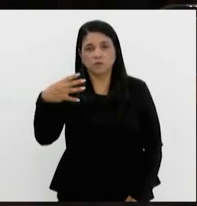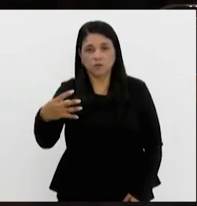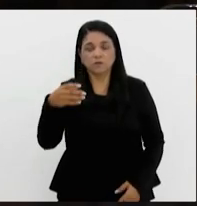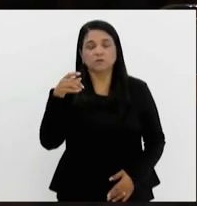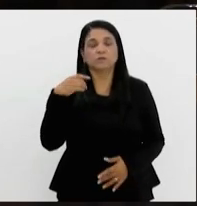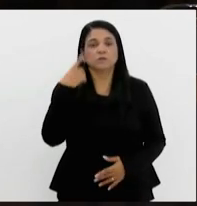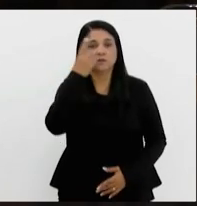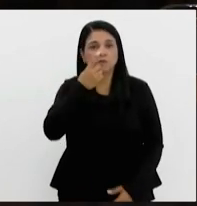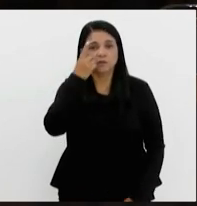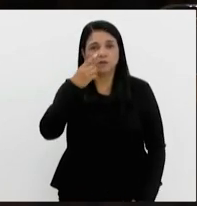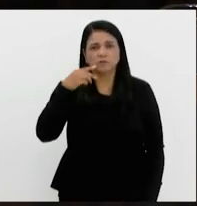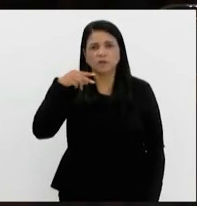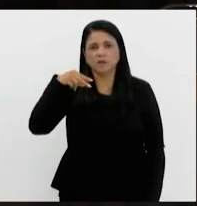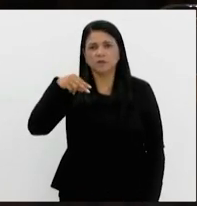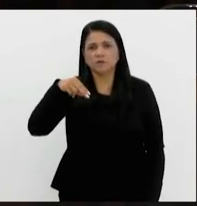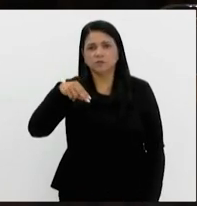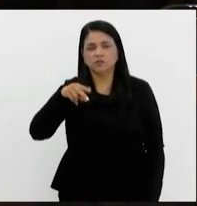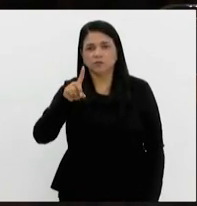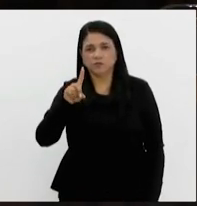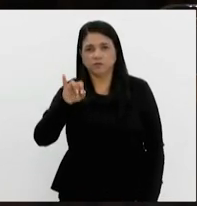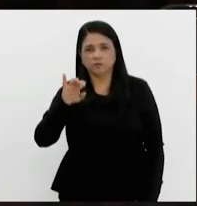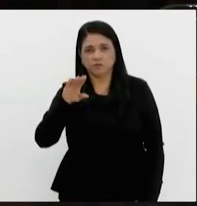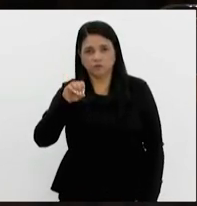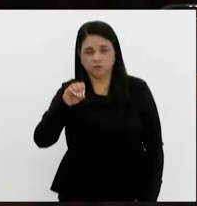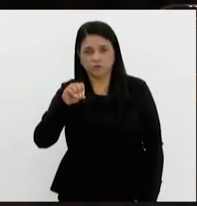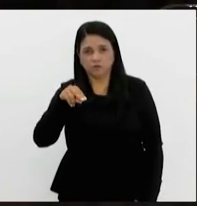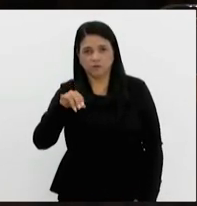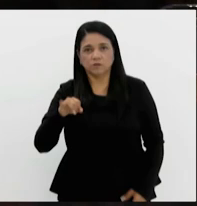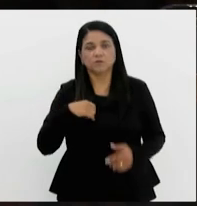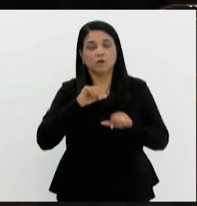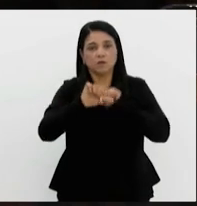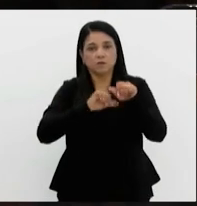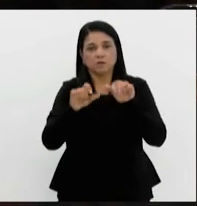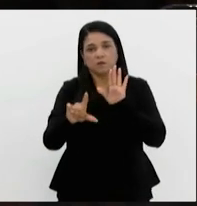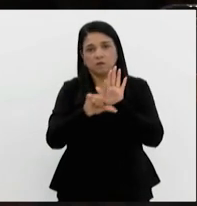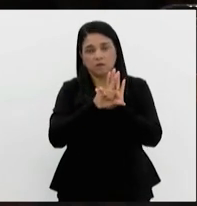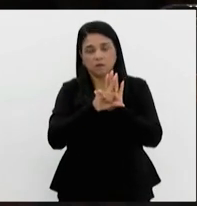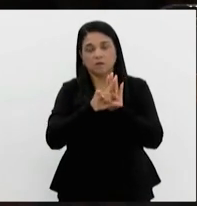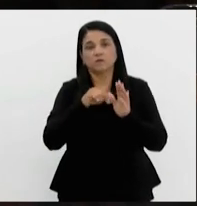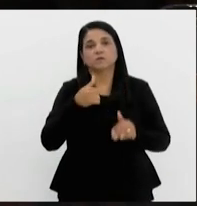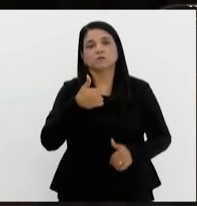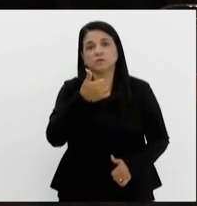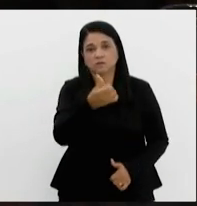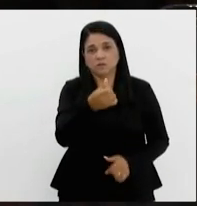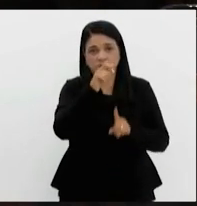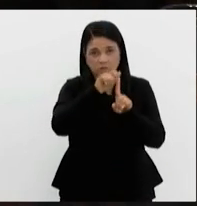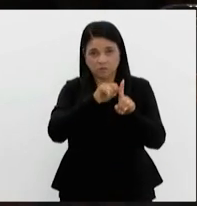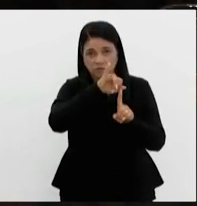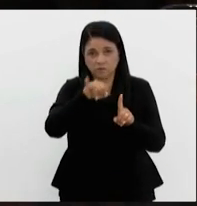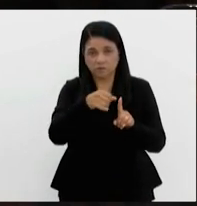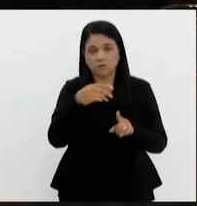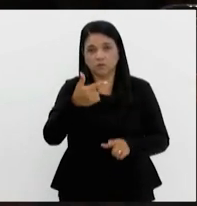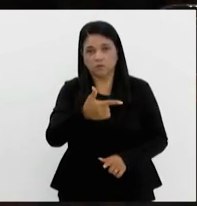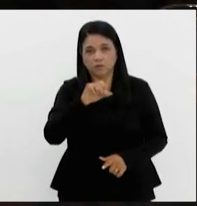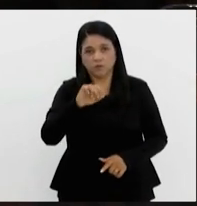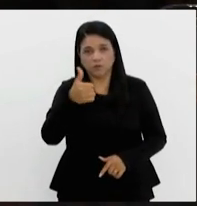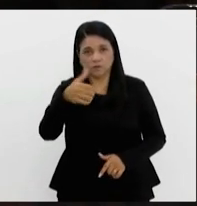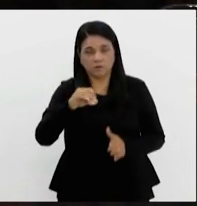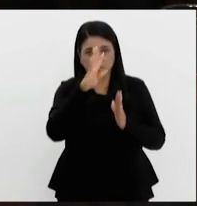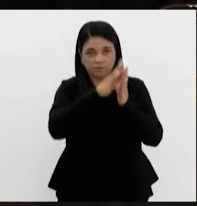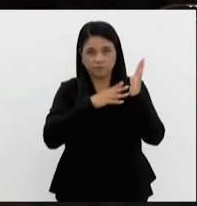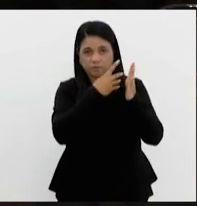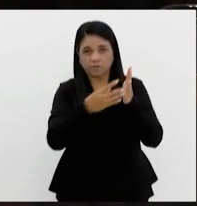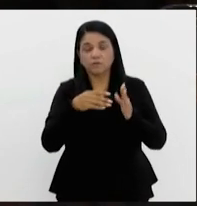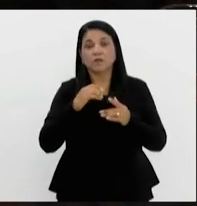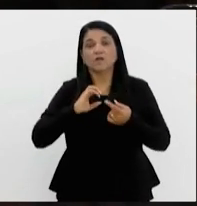deputado Dionísio Lins, que altera a lei 5645 de 6 de janeiro de 2010, incluindo no calendário do Estado do Rio de Janeiro a